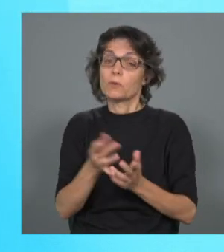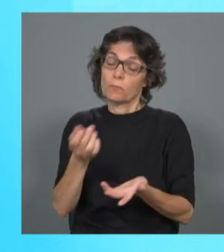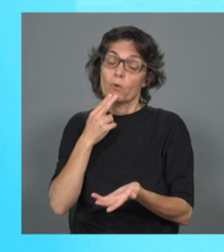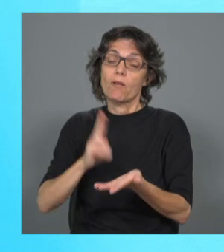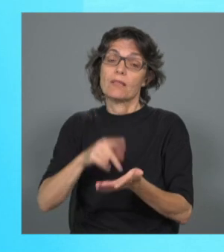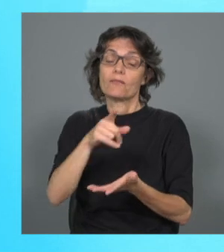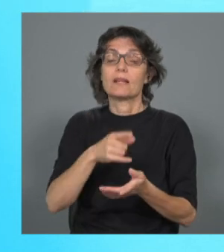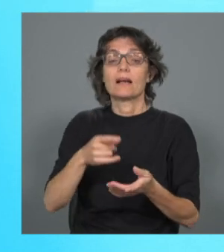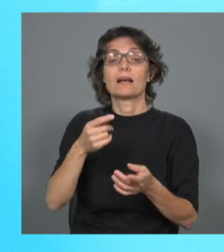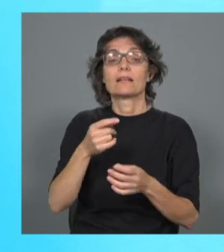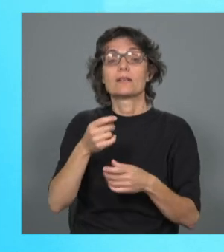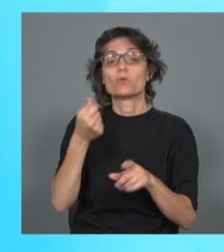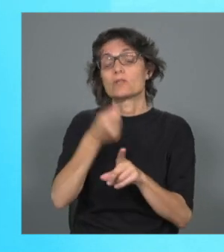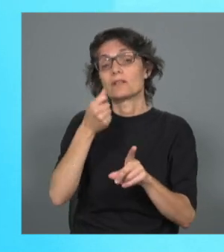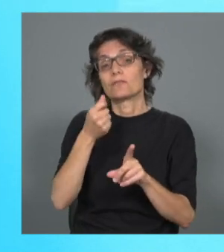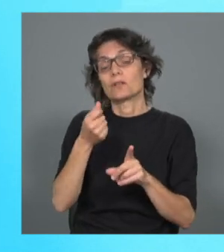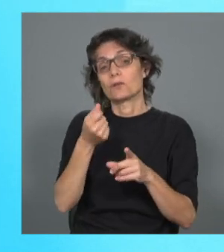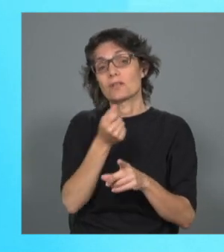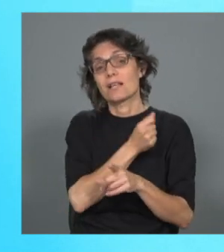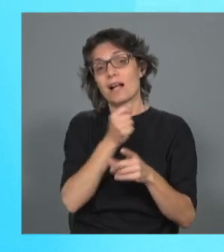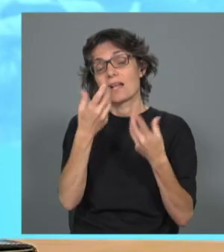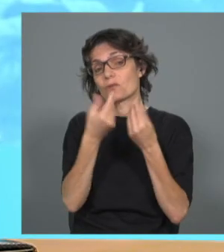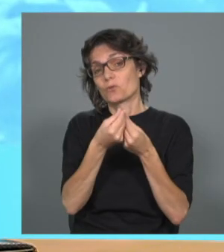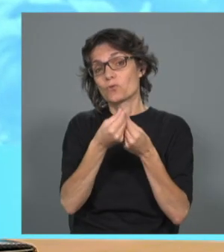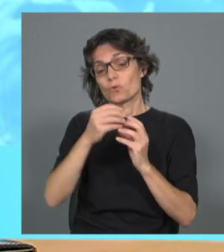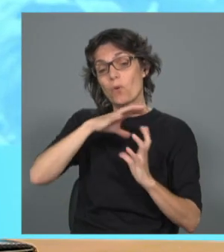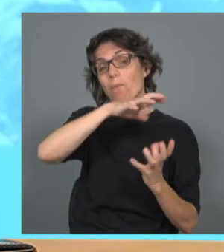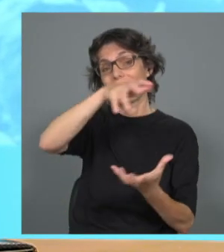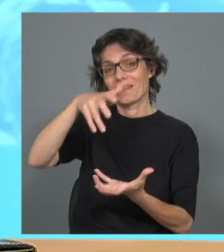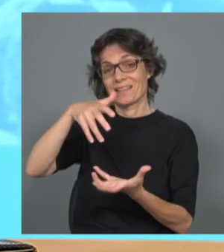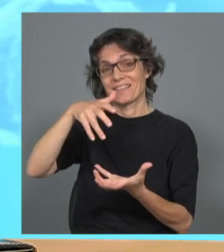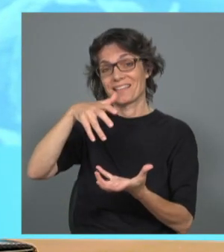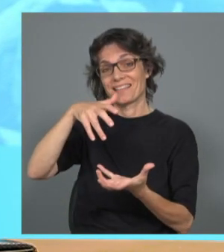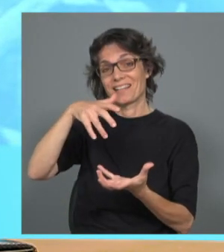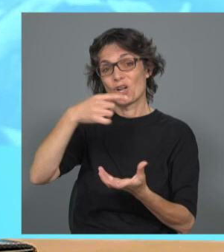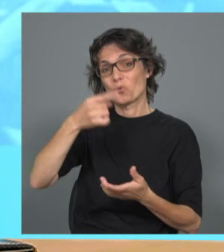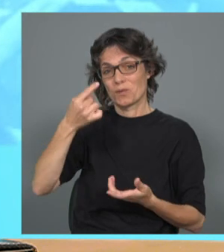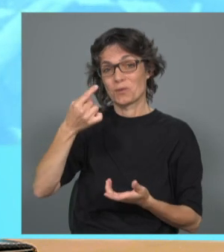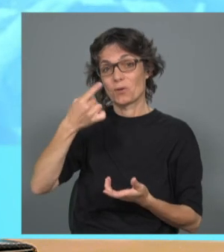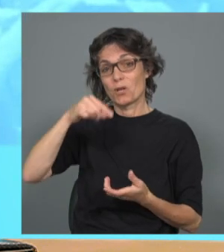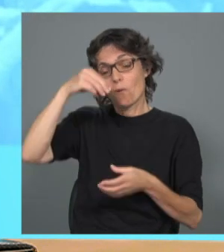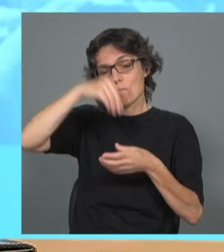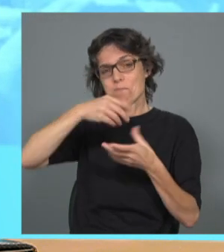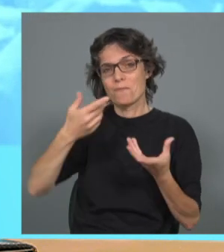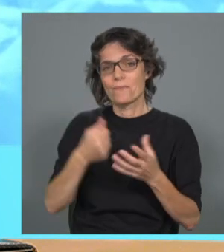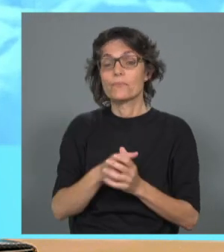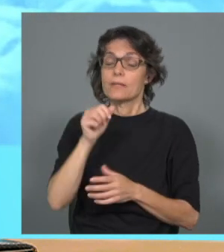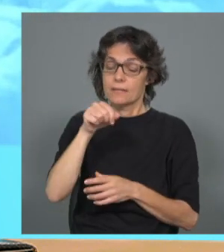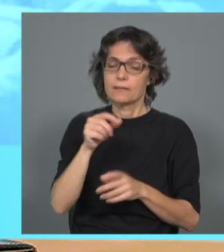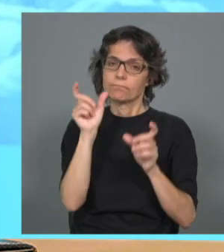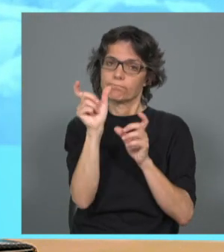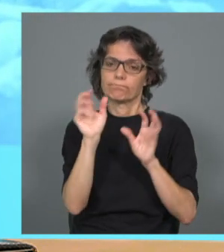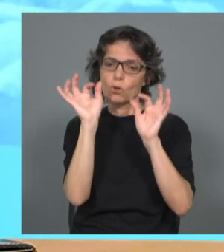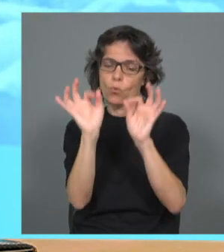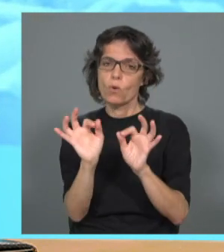uma só terra que habitamos. Exatamente. E, sobretudo, que este cuidar seja por nós cada vez mais entendido como